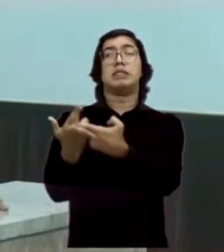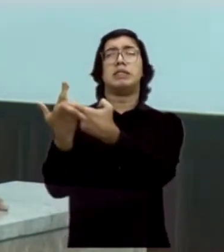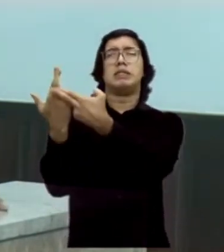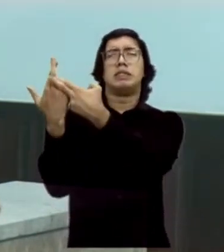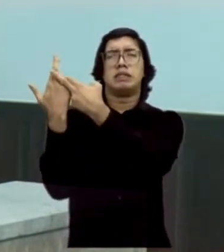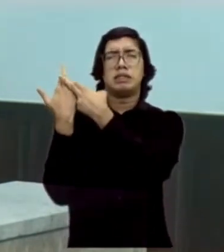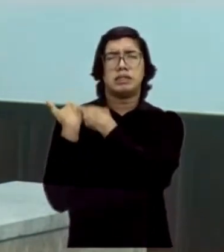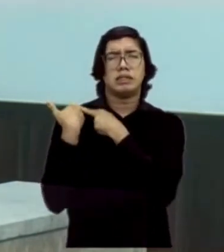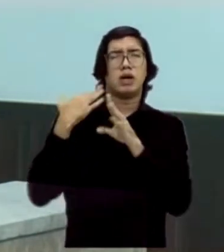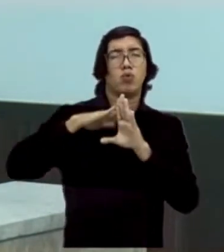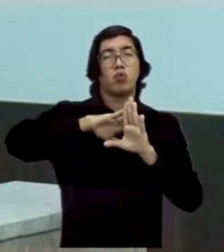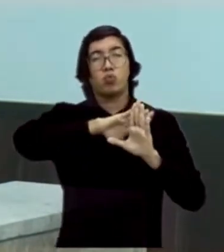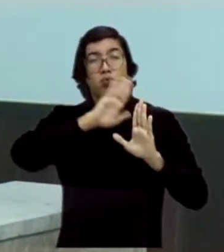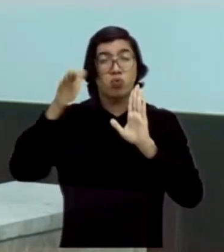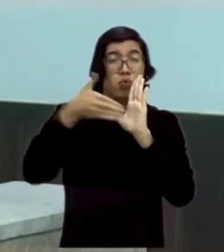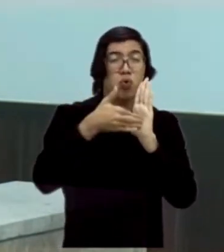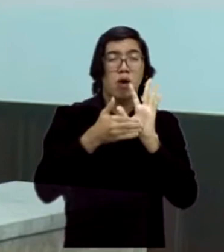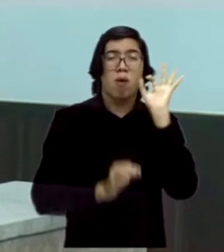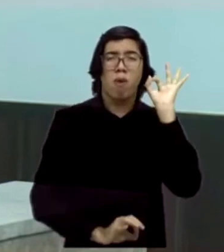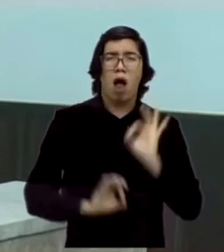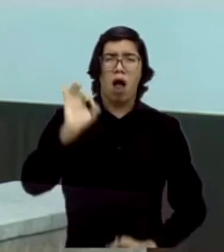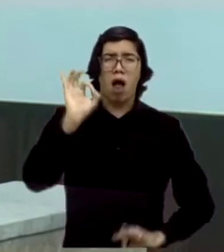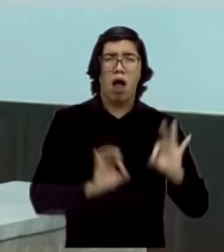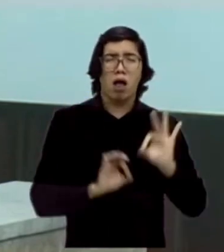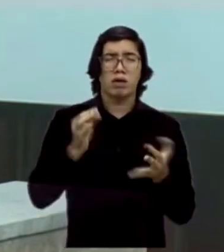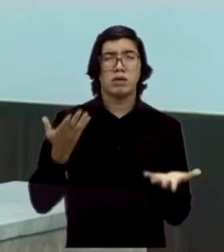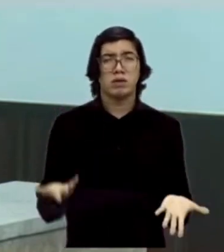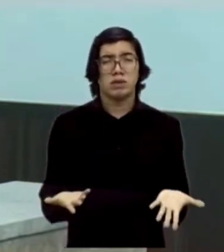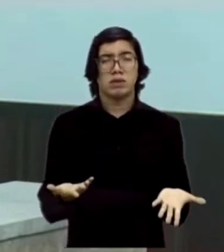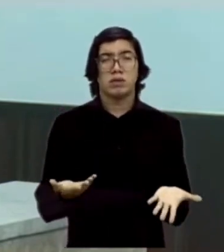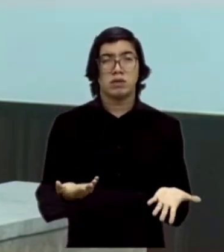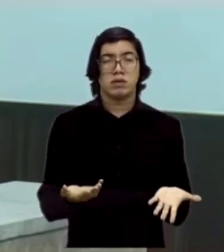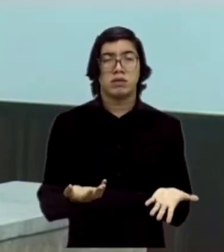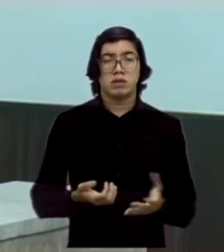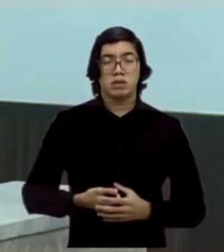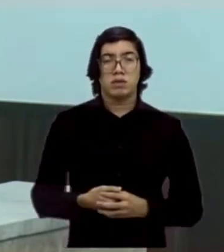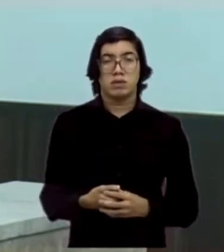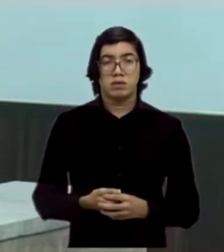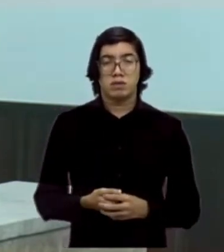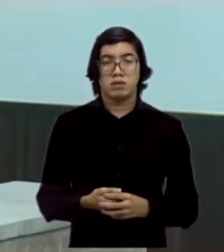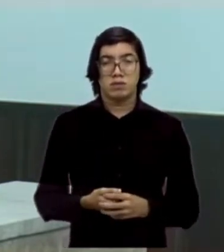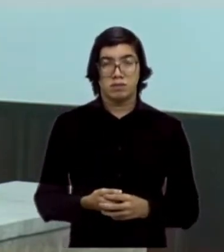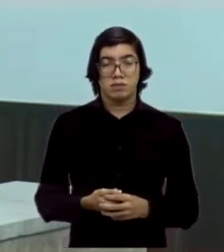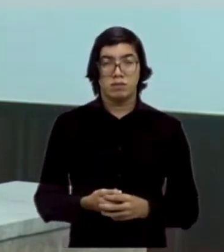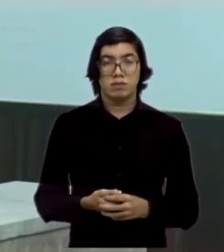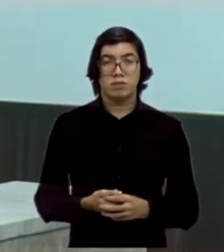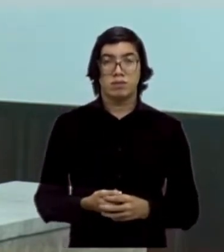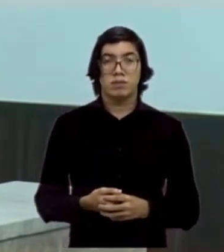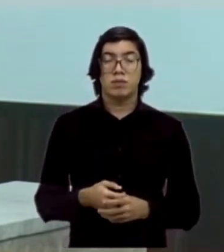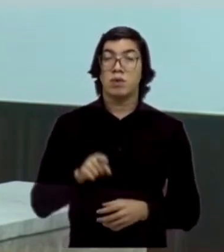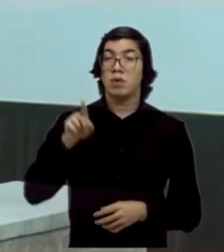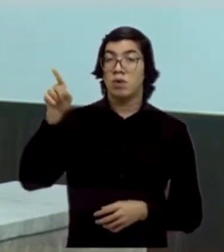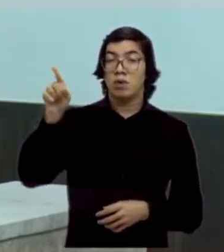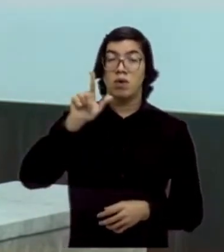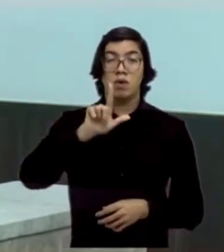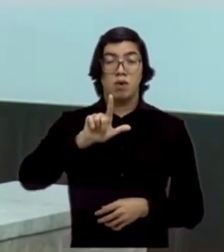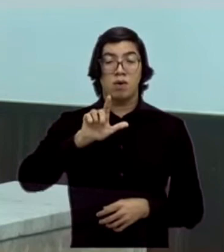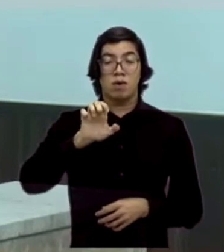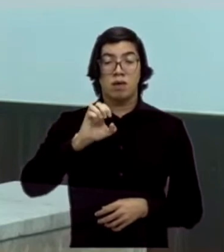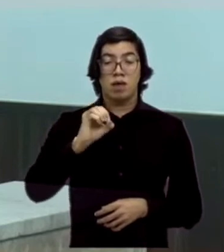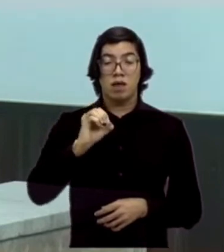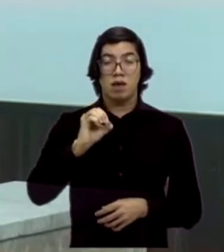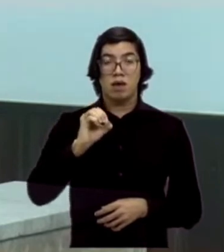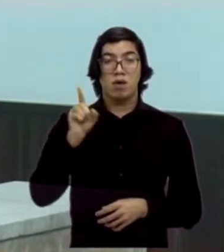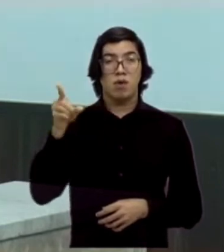tudo. Carlos Mesquita, um momento oportuno, uma parte, por gentileza. Pois não, querido. Essa crítica que o Léo fez agora, envolvendo